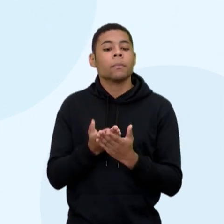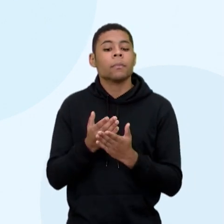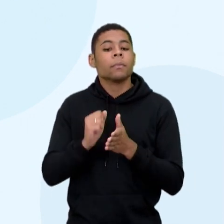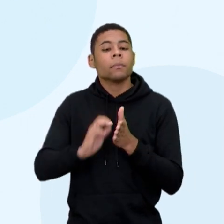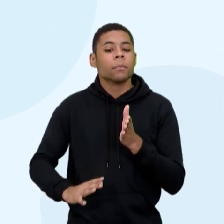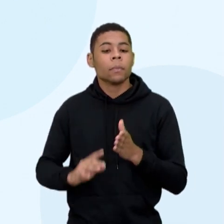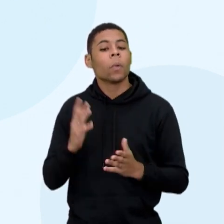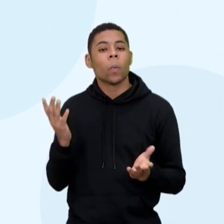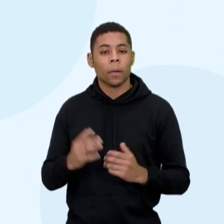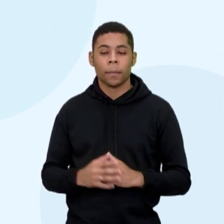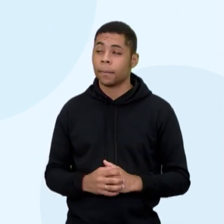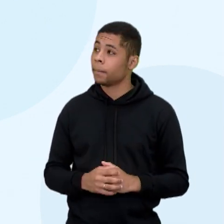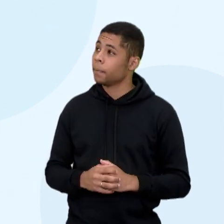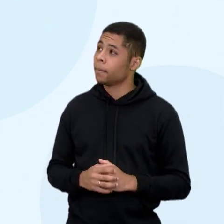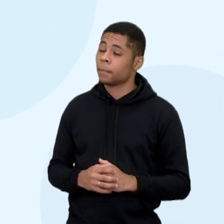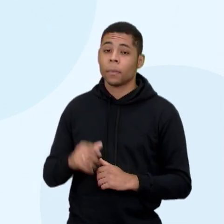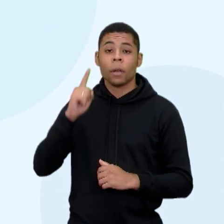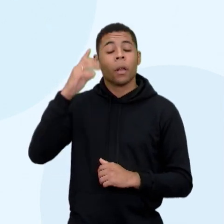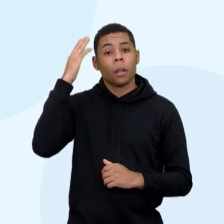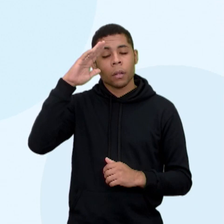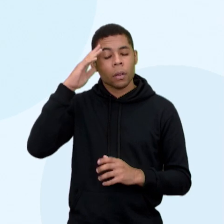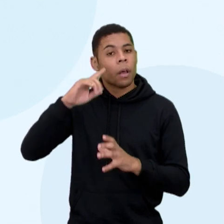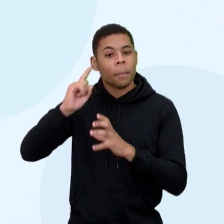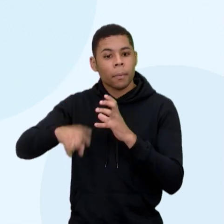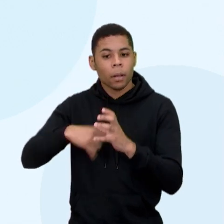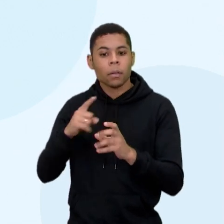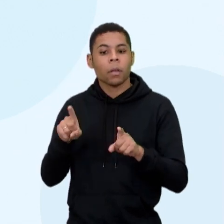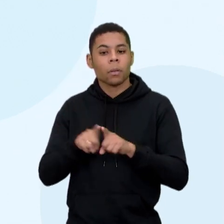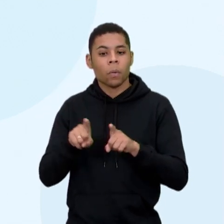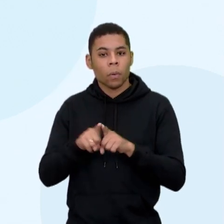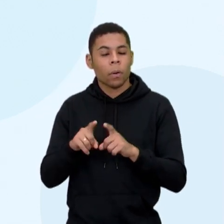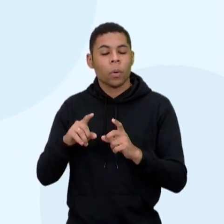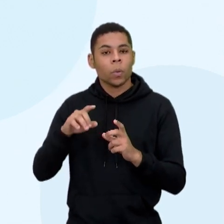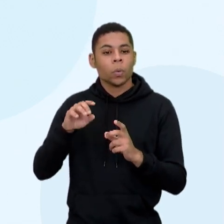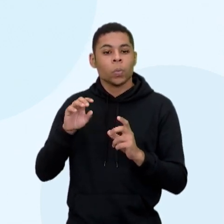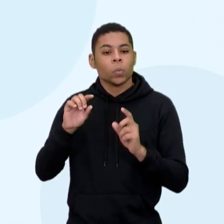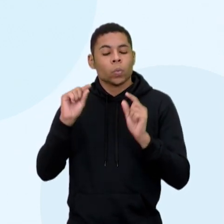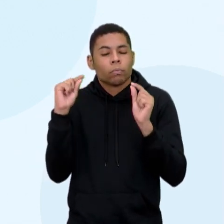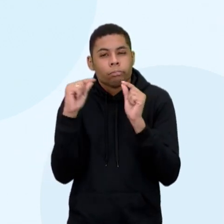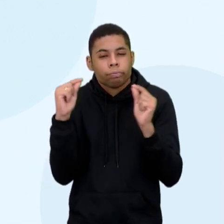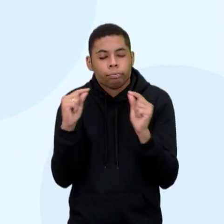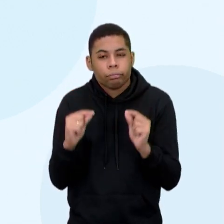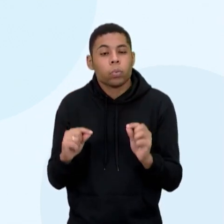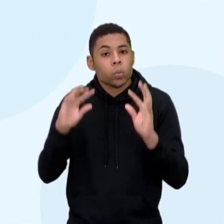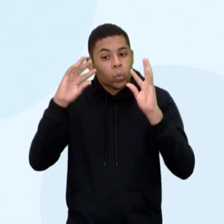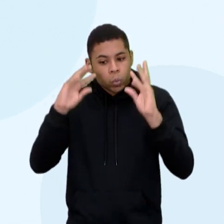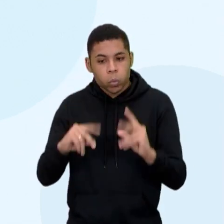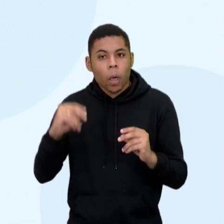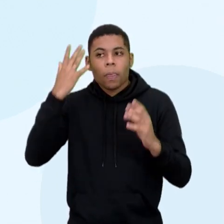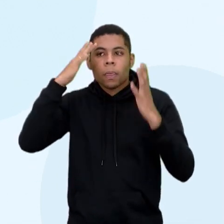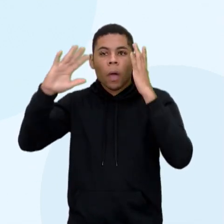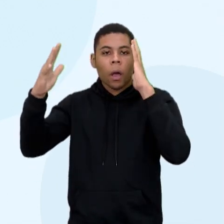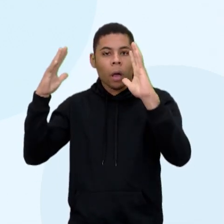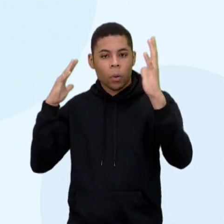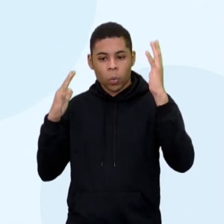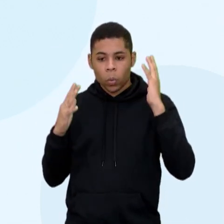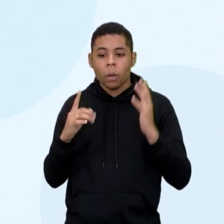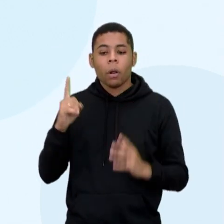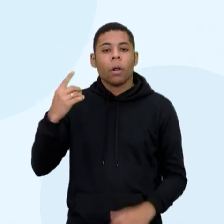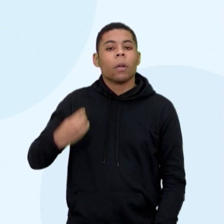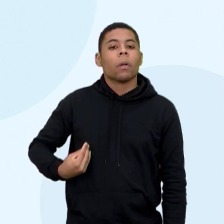atividade 2 é entender o planeta como um corpo dinâmico, indicando que todos os processos da natureza estão